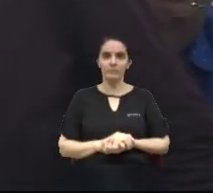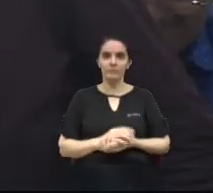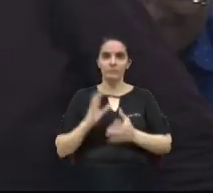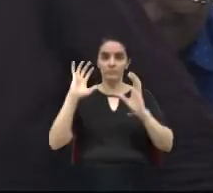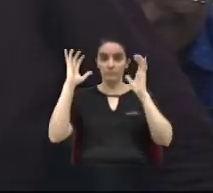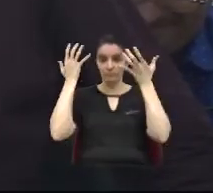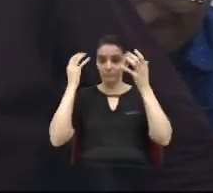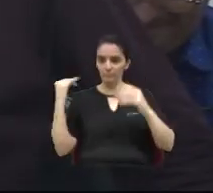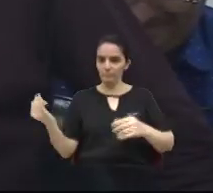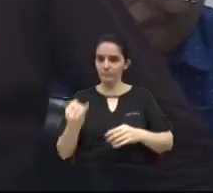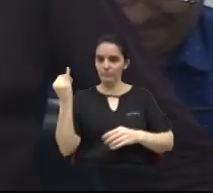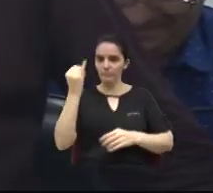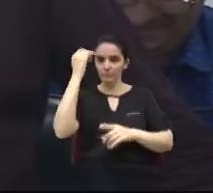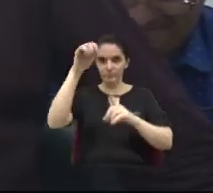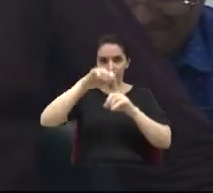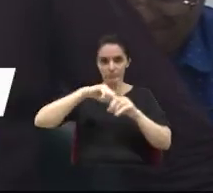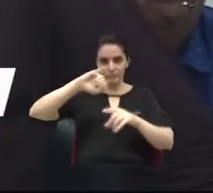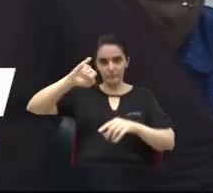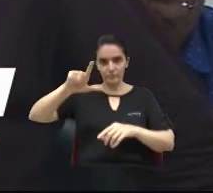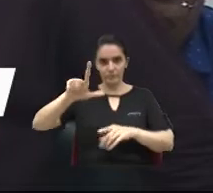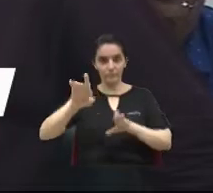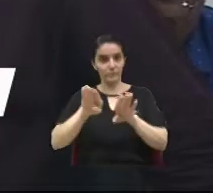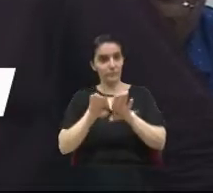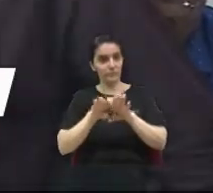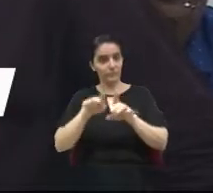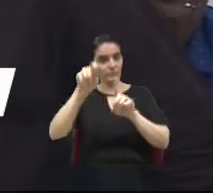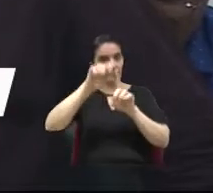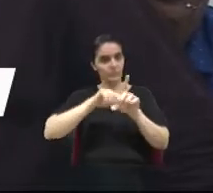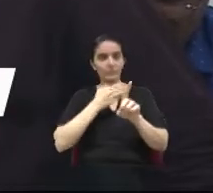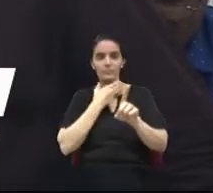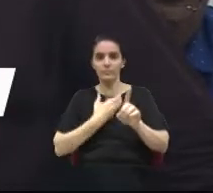acontece no mês de julho e dezembro, o rock